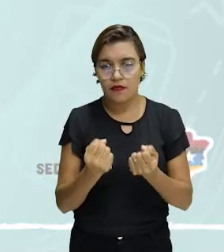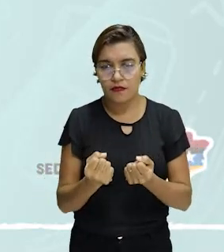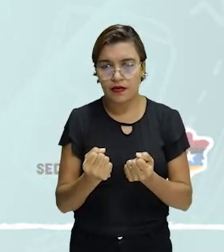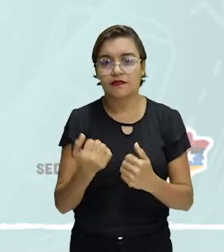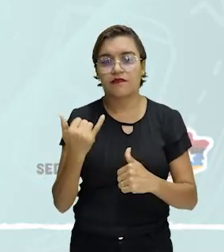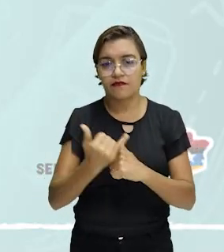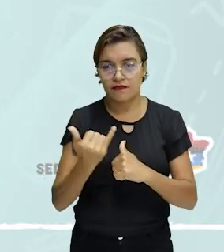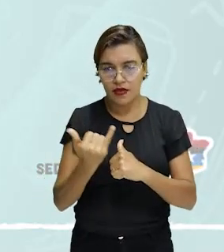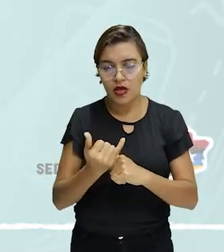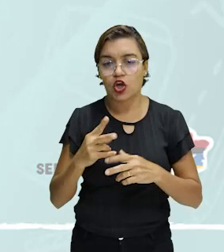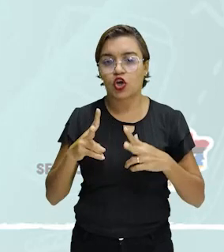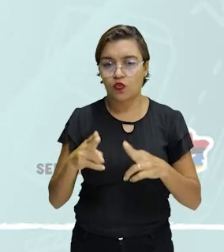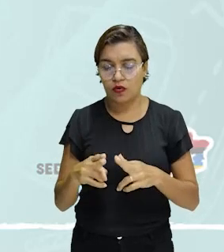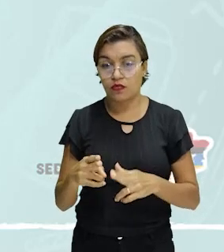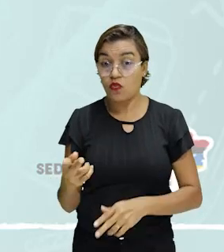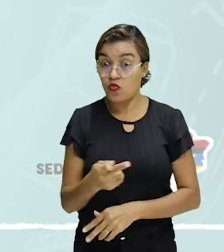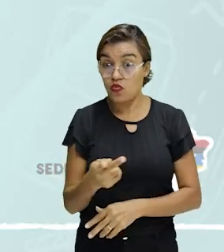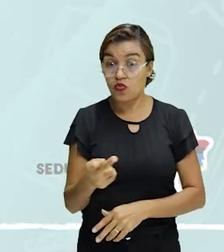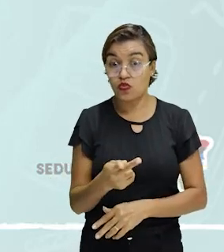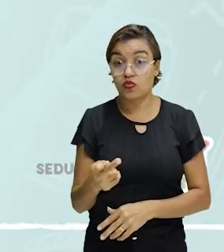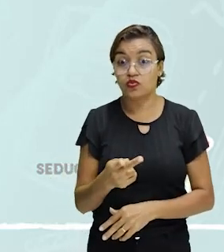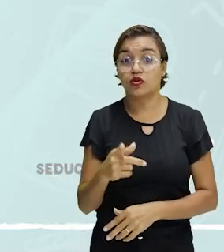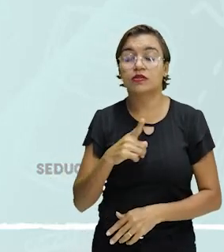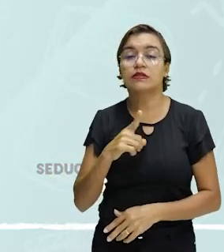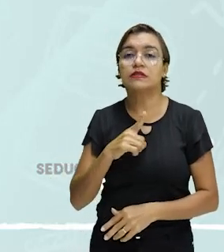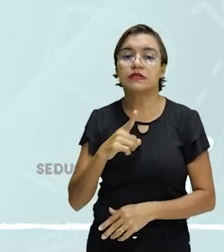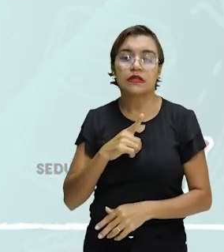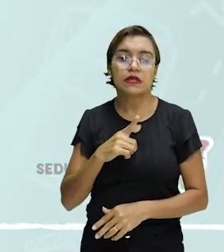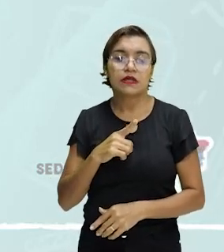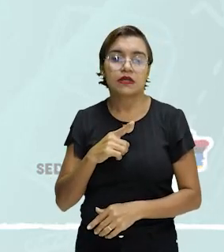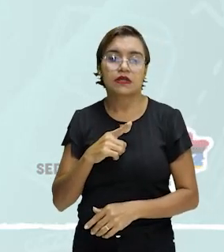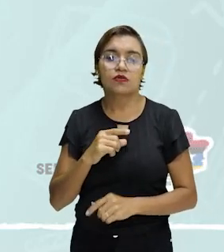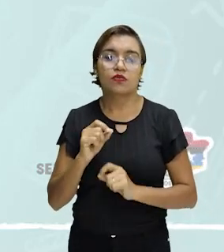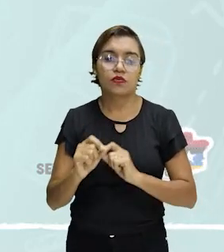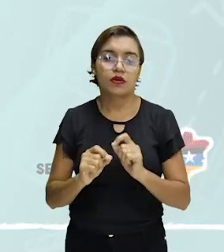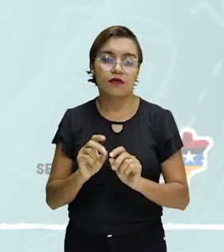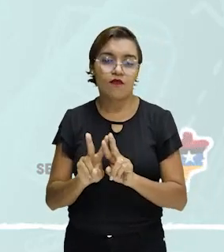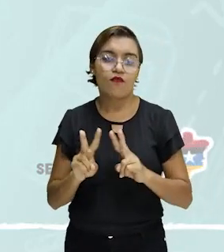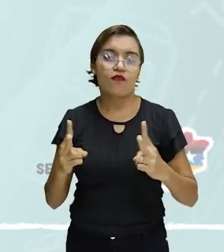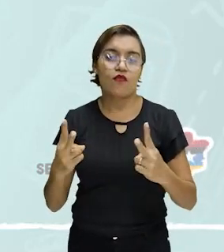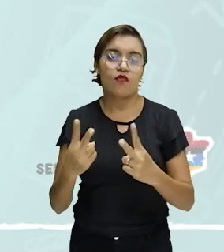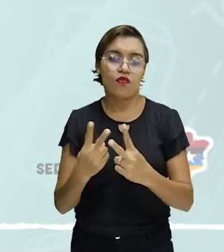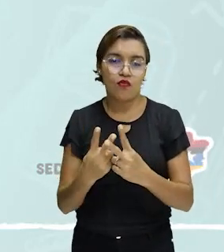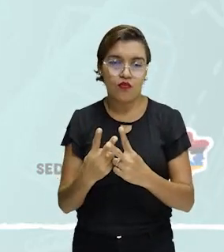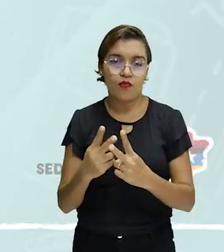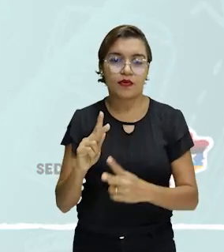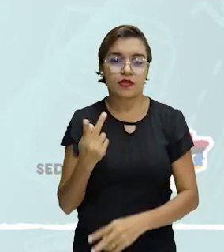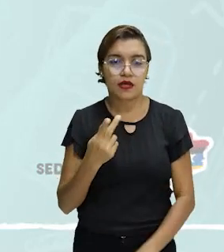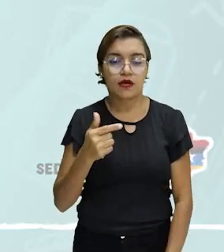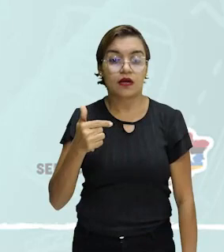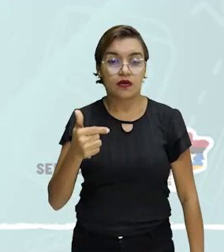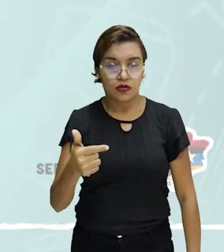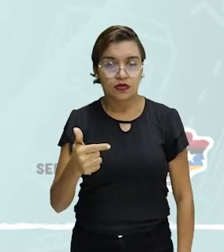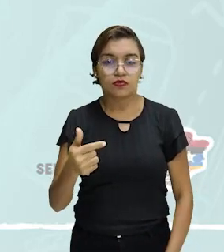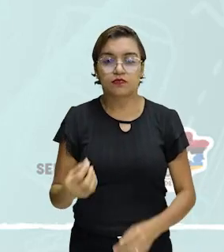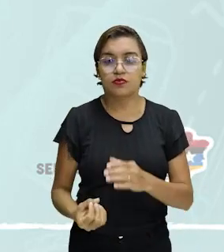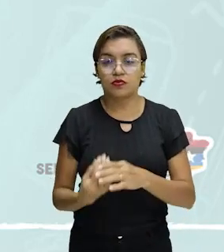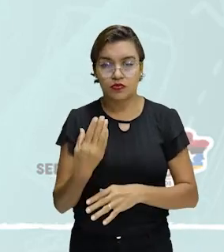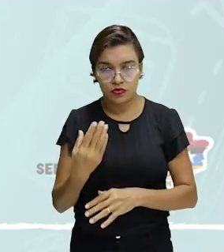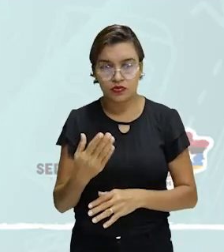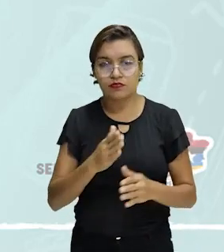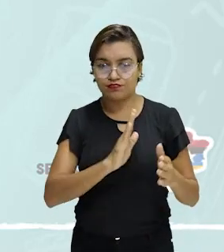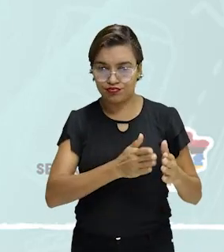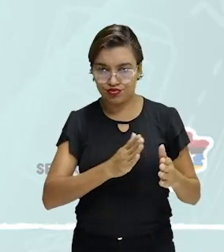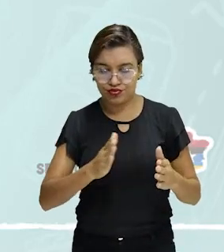limalha. Nos 2 casos, o volume total de gás de hidrogênio produzido foi medido periodicamente até que